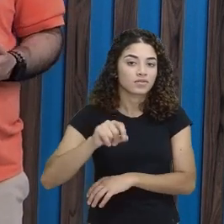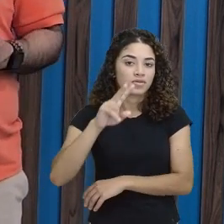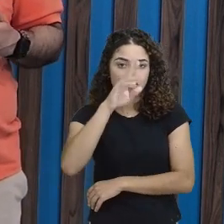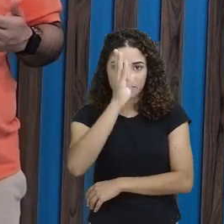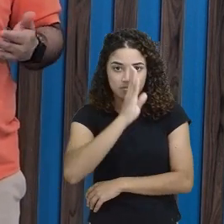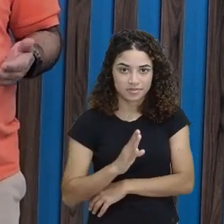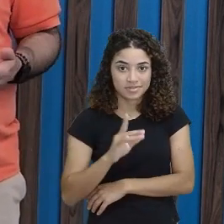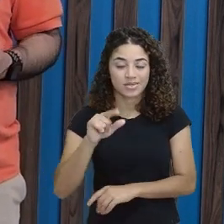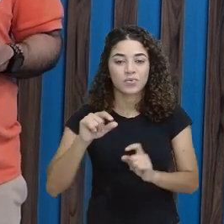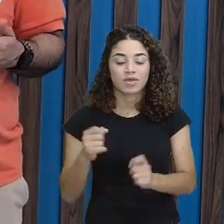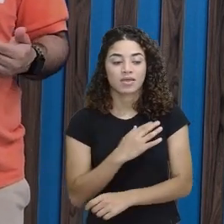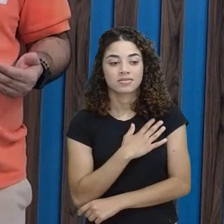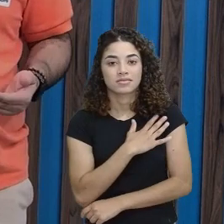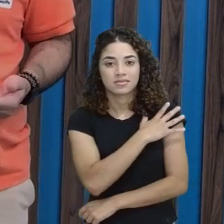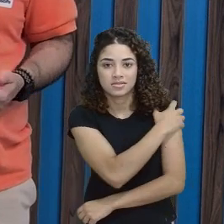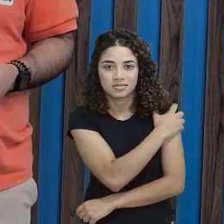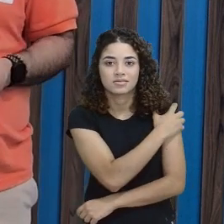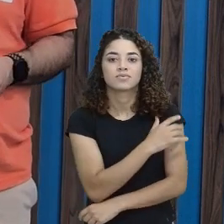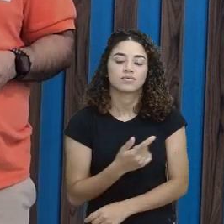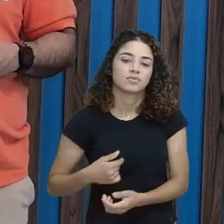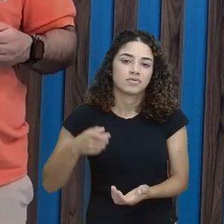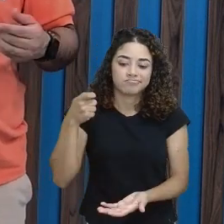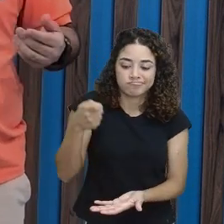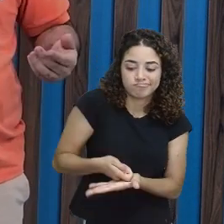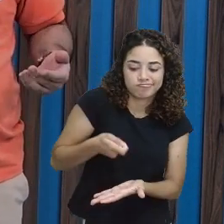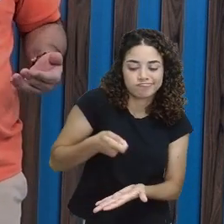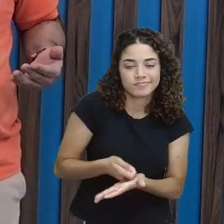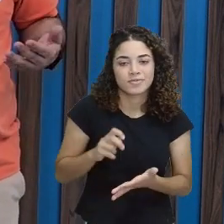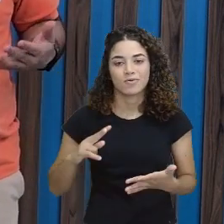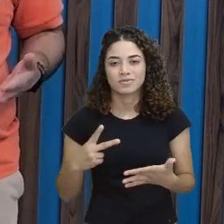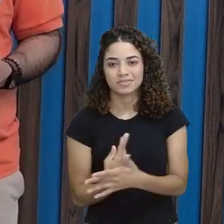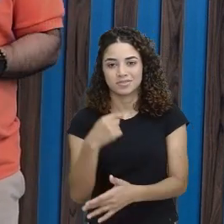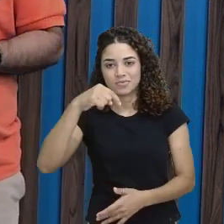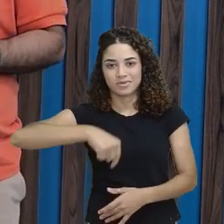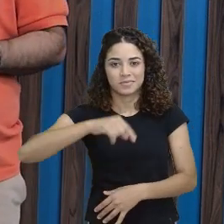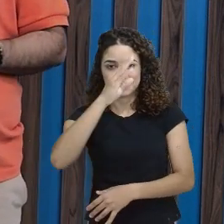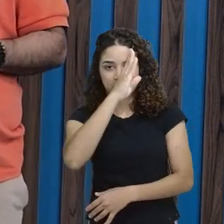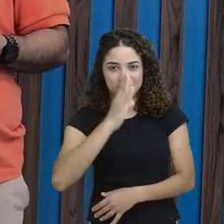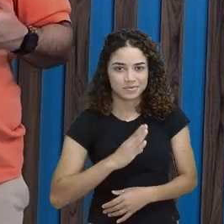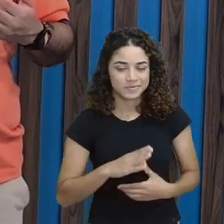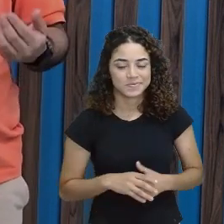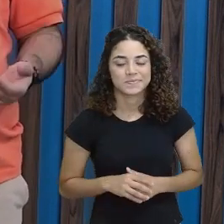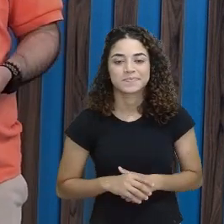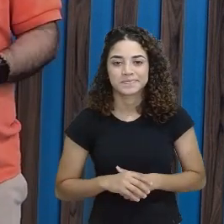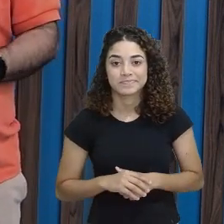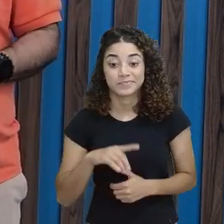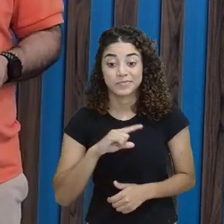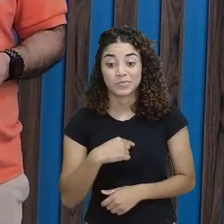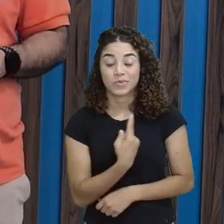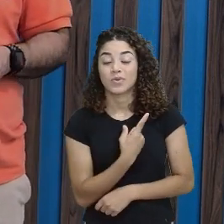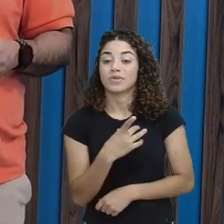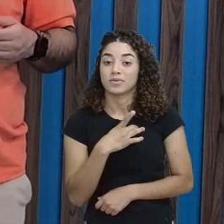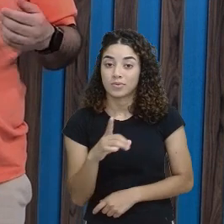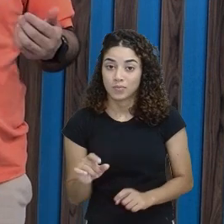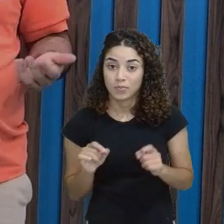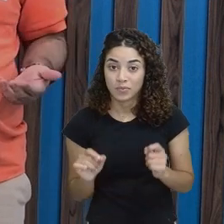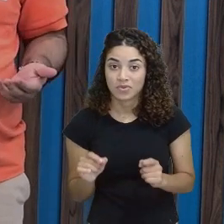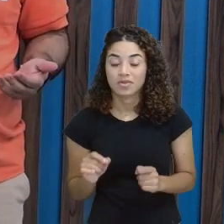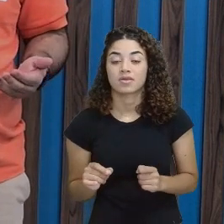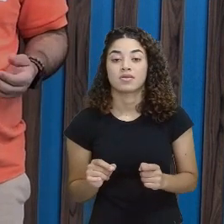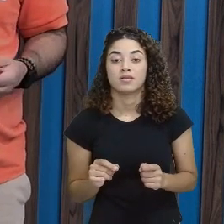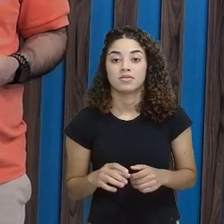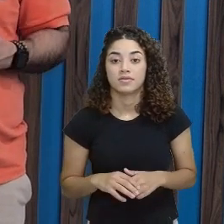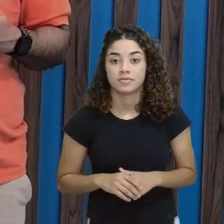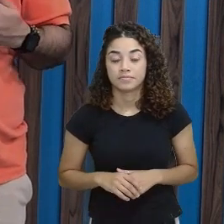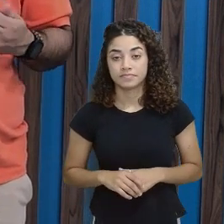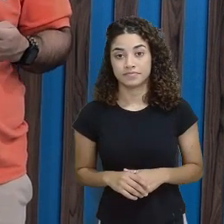é a ditadura civil-militar, né, que aconteceu aqui no Brasil. Então a gente teve, né, o